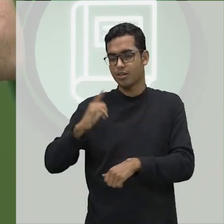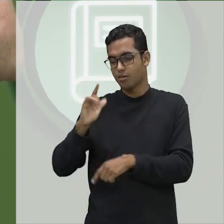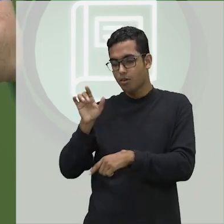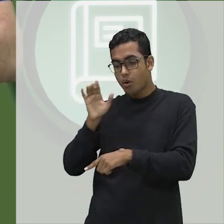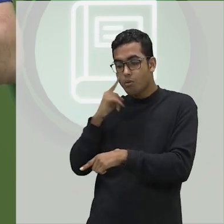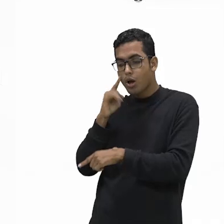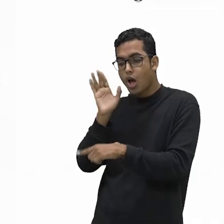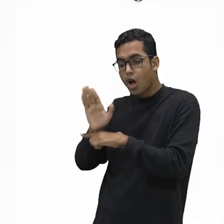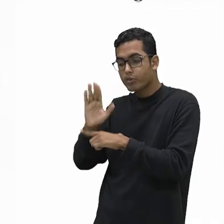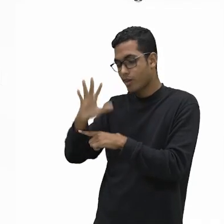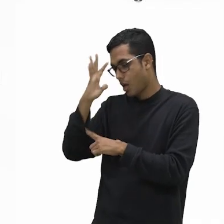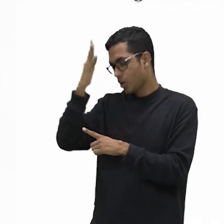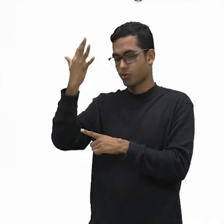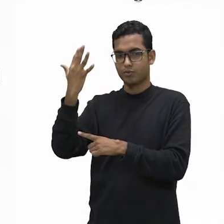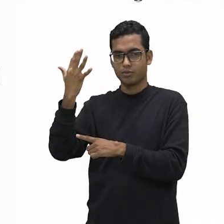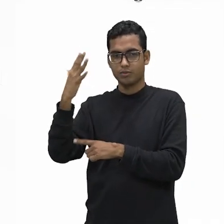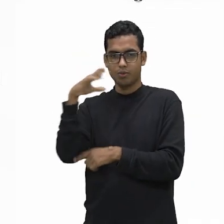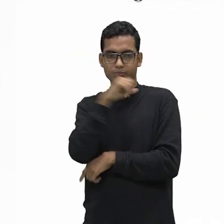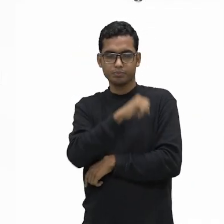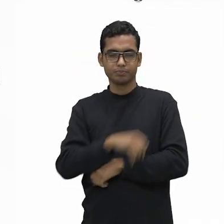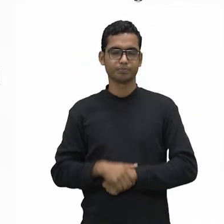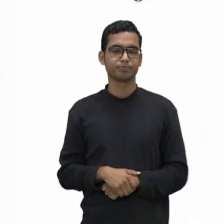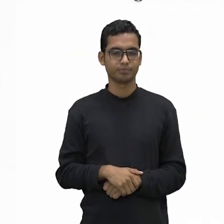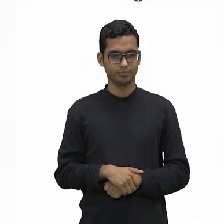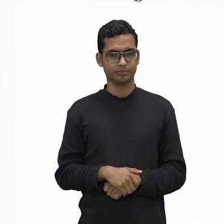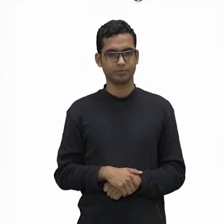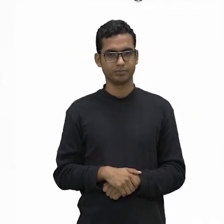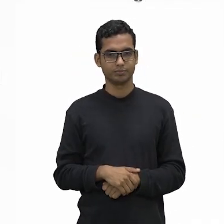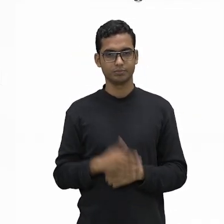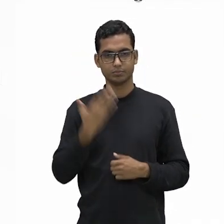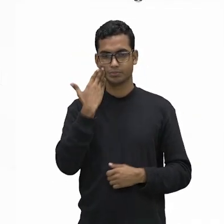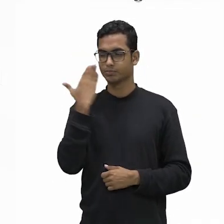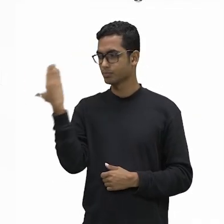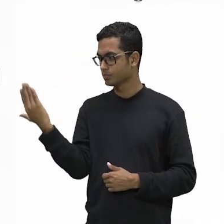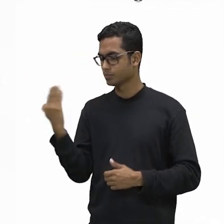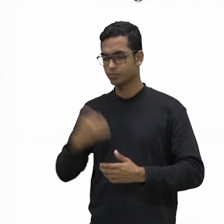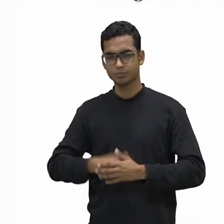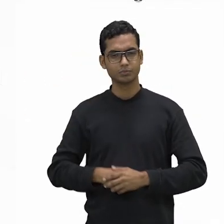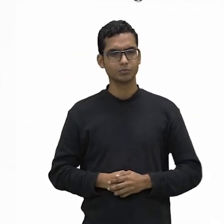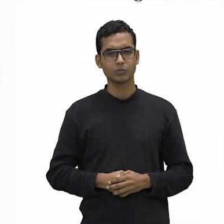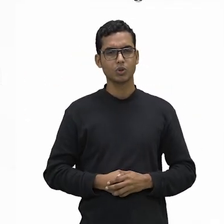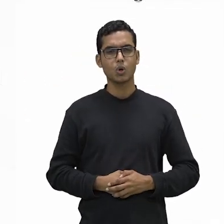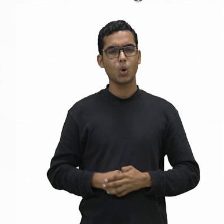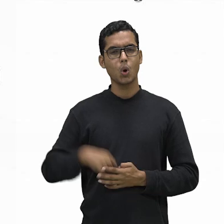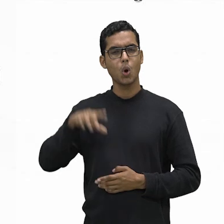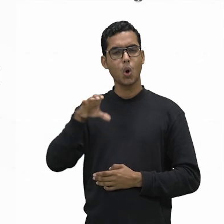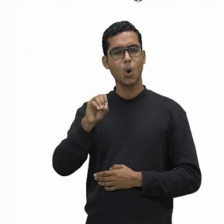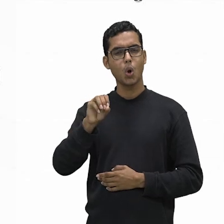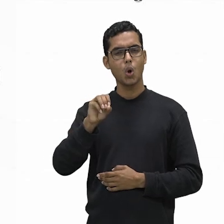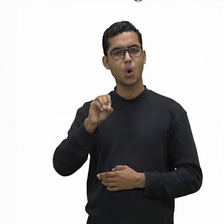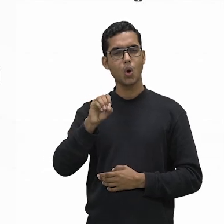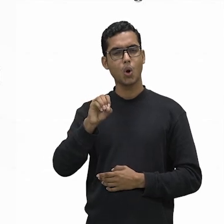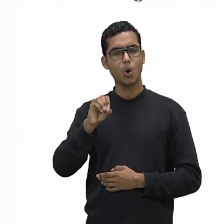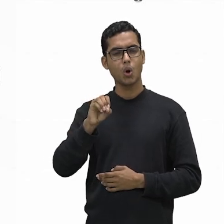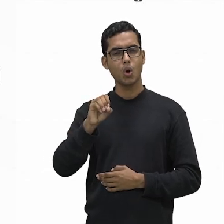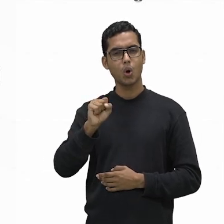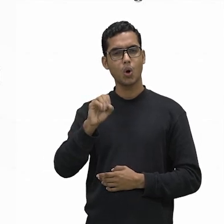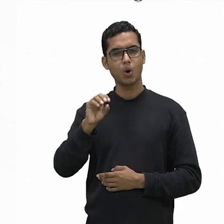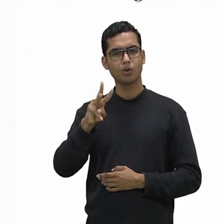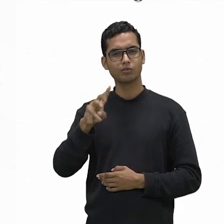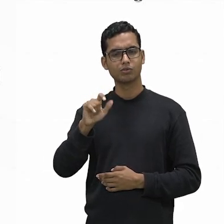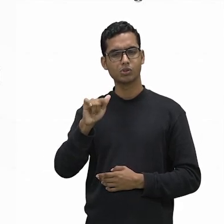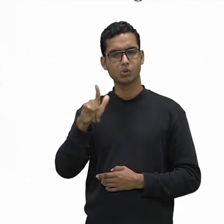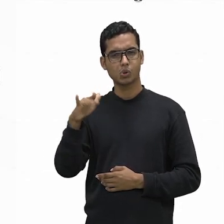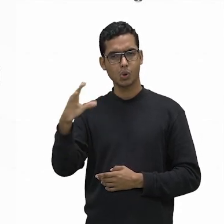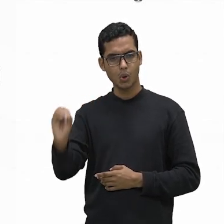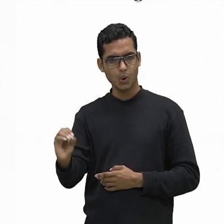vamos para o nosso primeiro problema aí, olha. Na lição do professor Oswaldo Pessoa Júnior, apresentamos 4 grandes problemas da